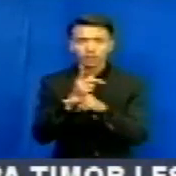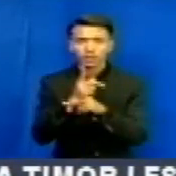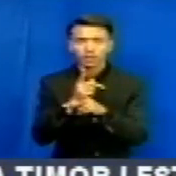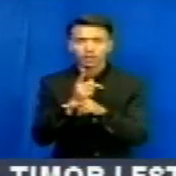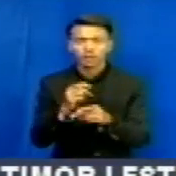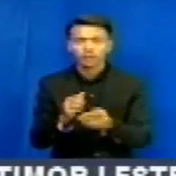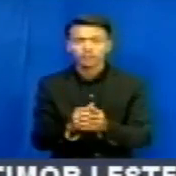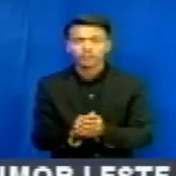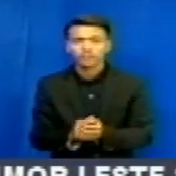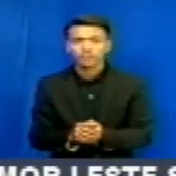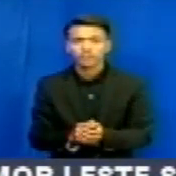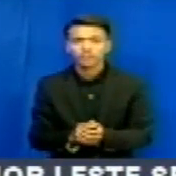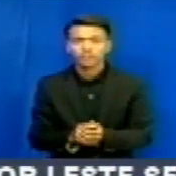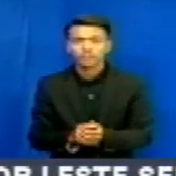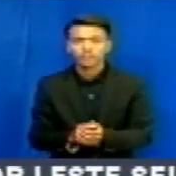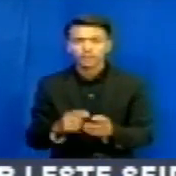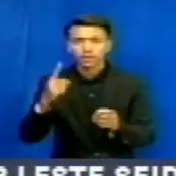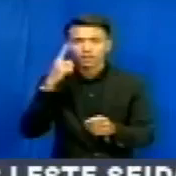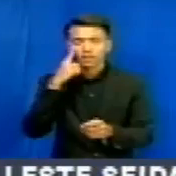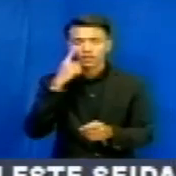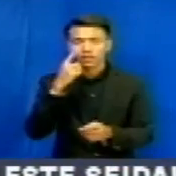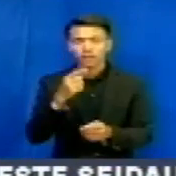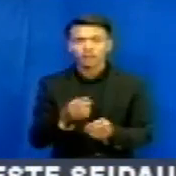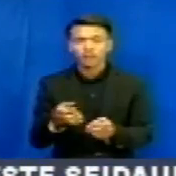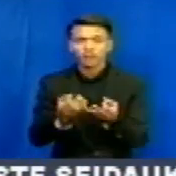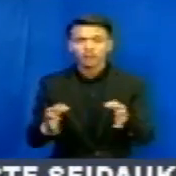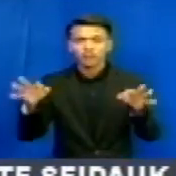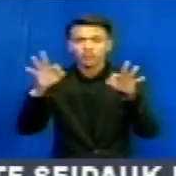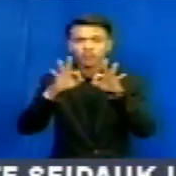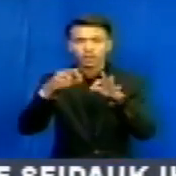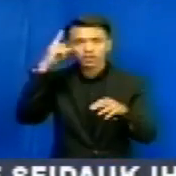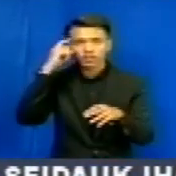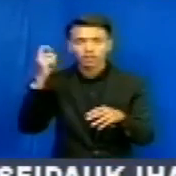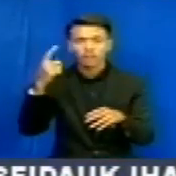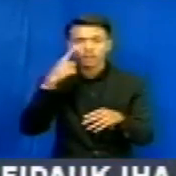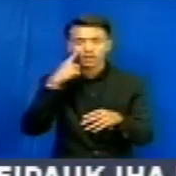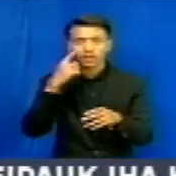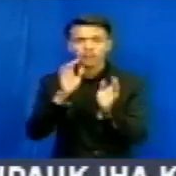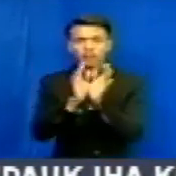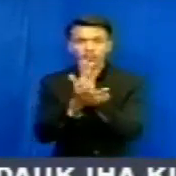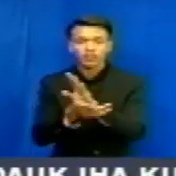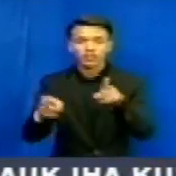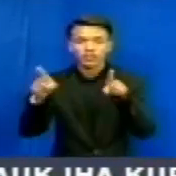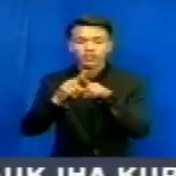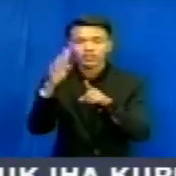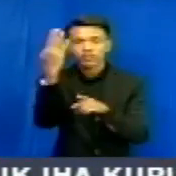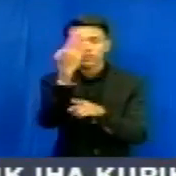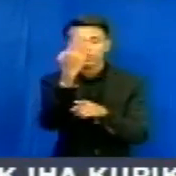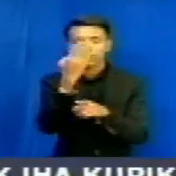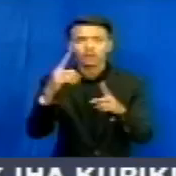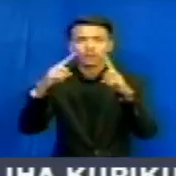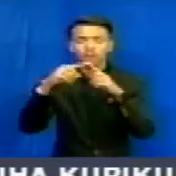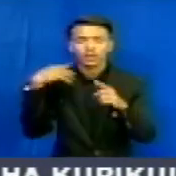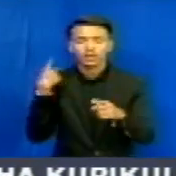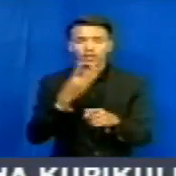ita detekta sebe. Matan se idone mata importante na kamba mata masaya lesa la leno kwa ita mundu ba